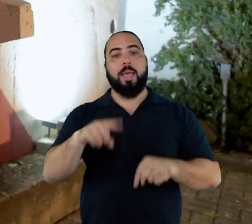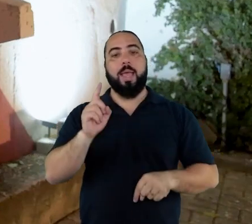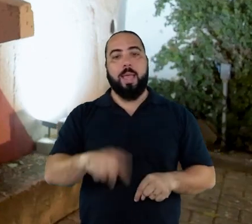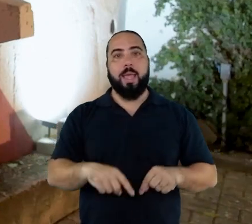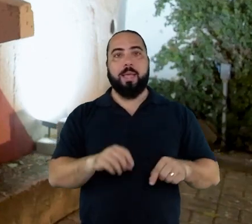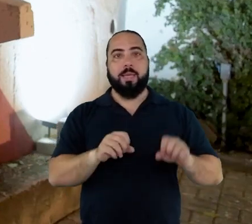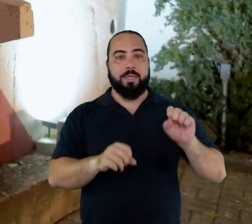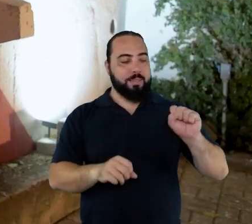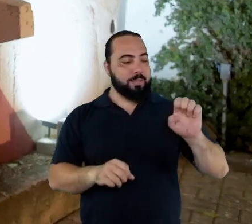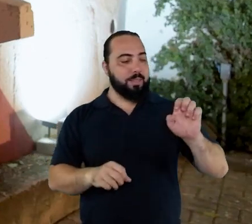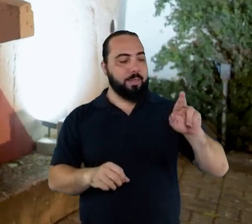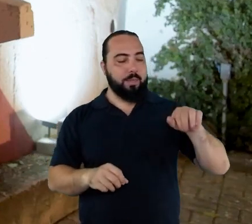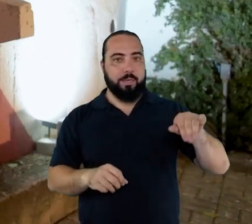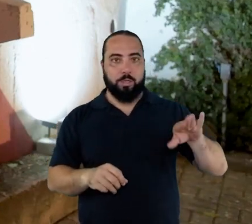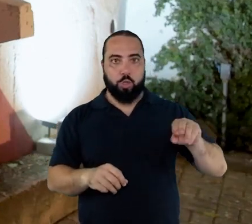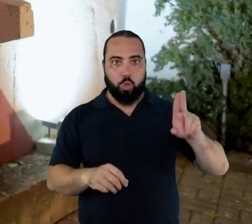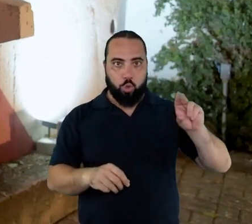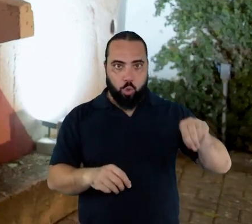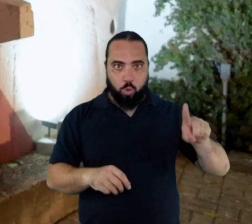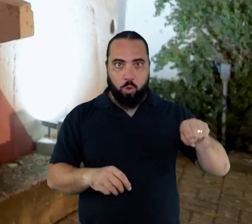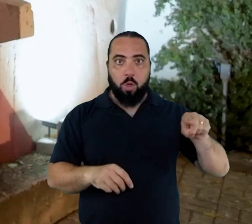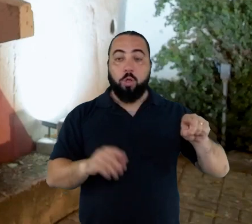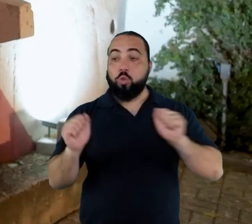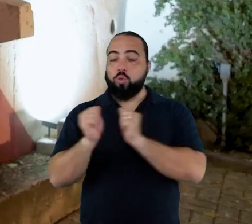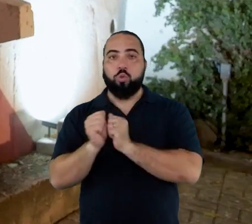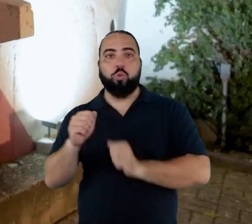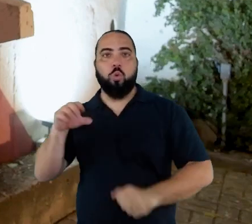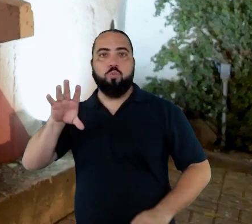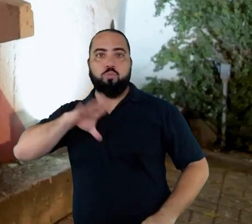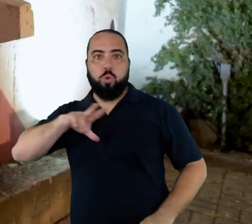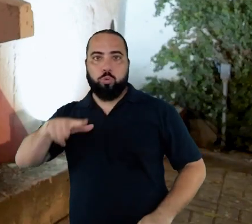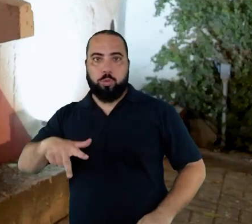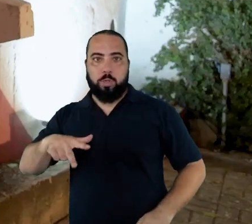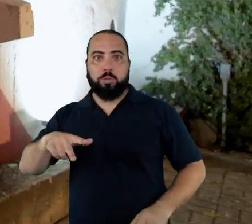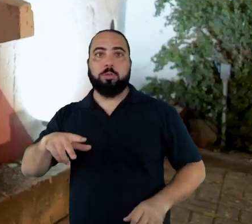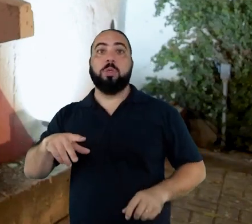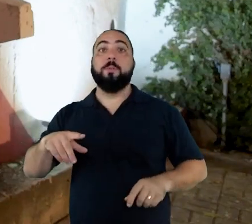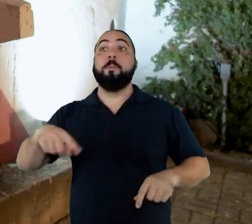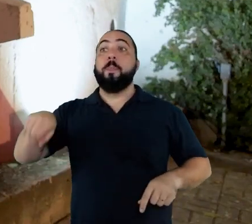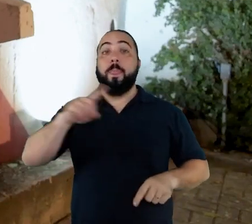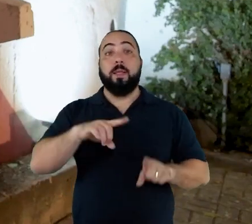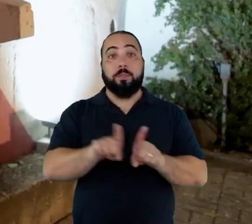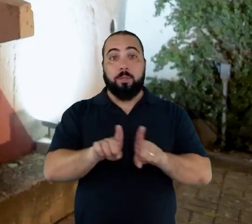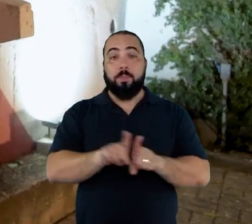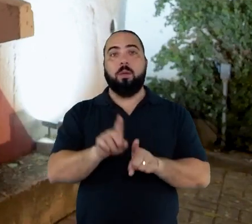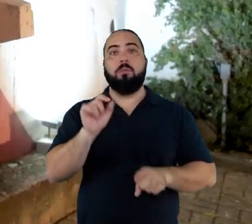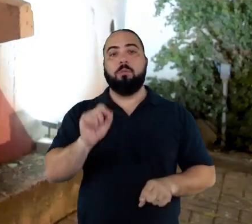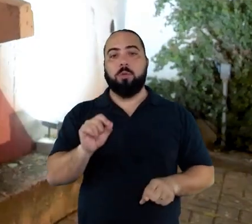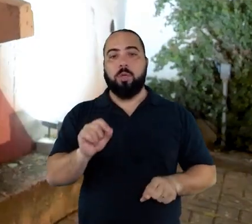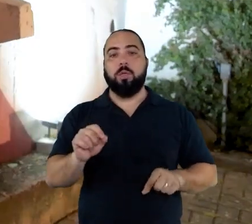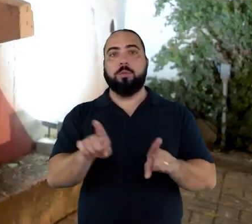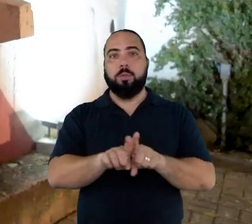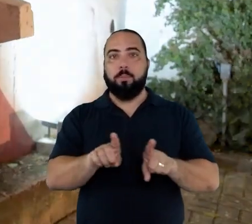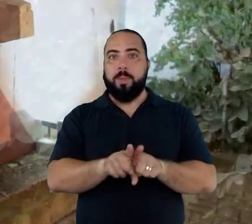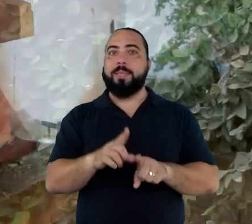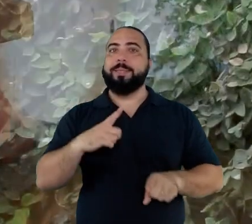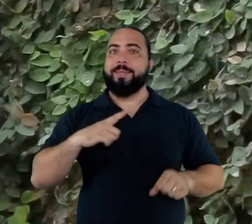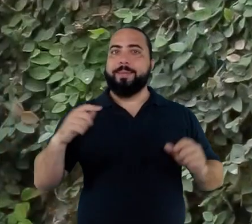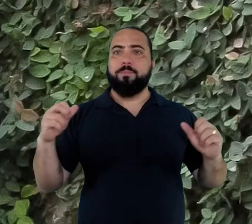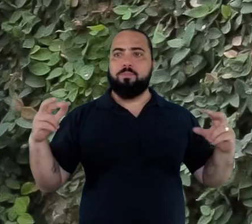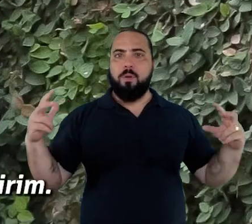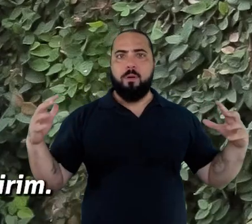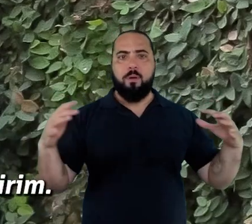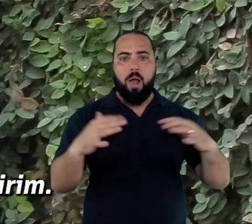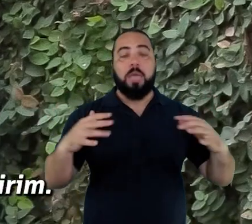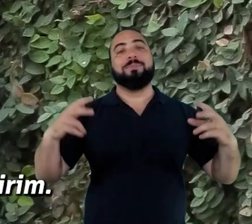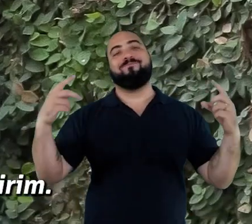Teneminó, junto com os portugueses, os Tupinambá e os franceses. E aí a história acontece. Subindo a Ladeira da